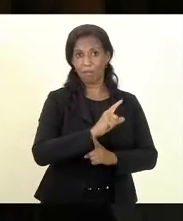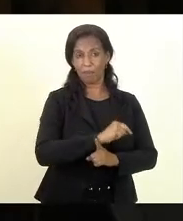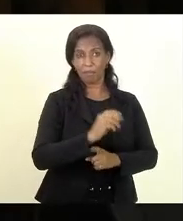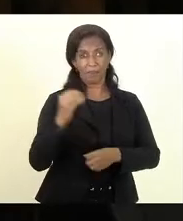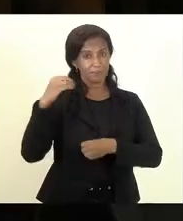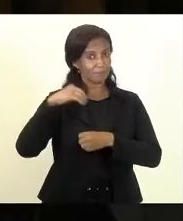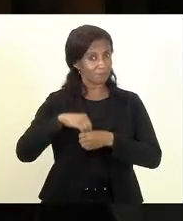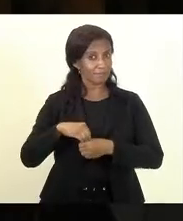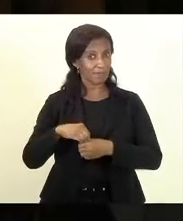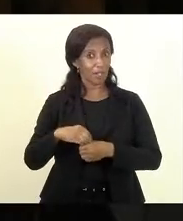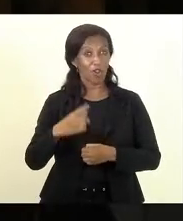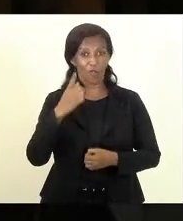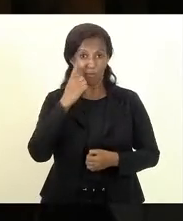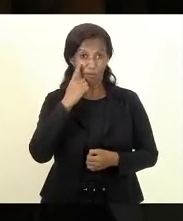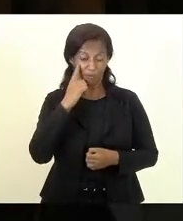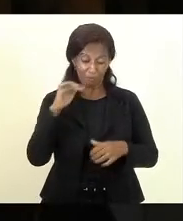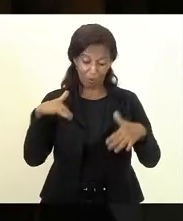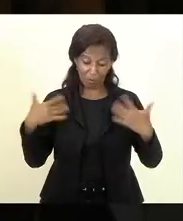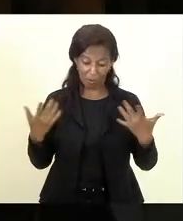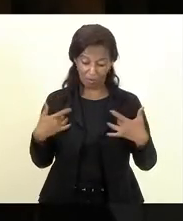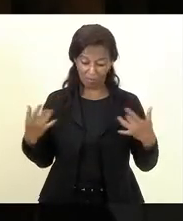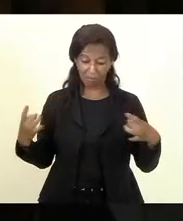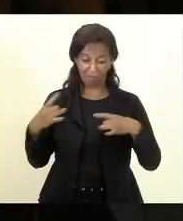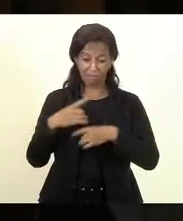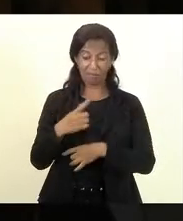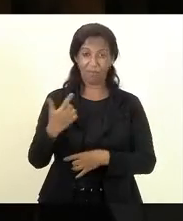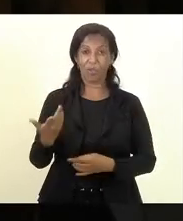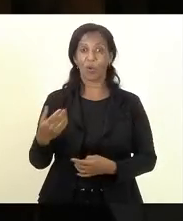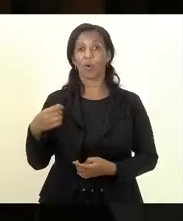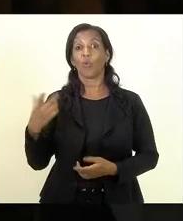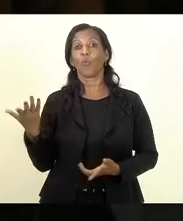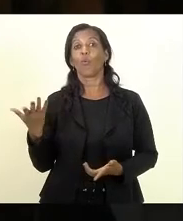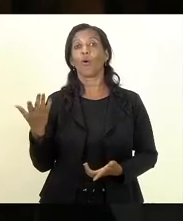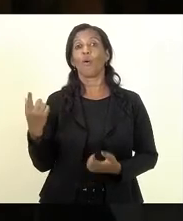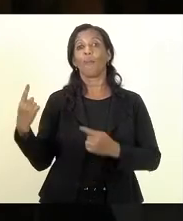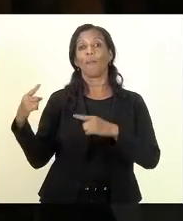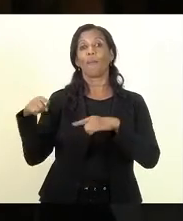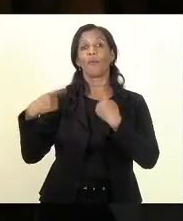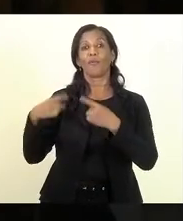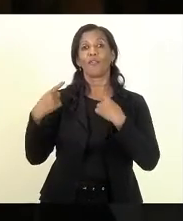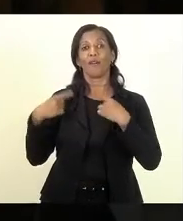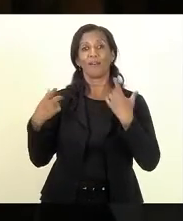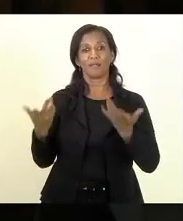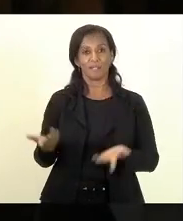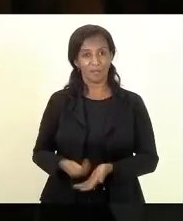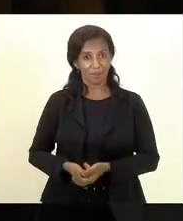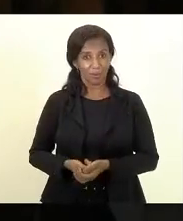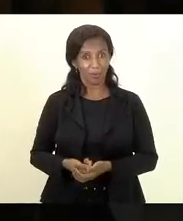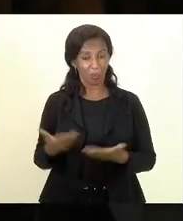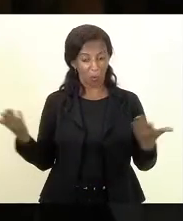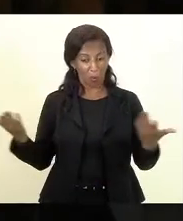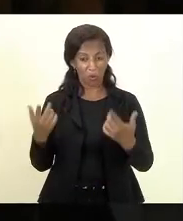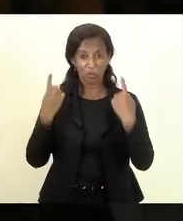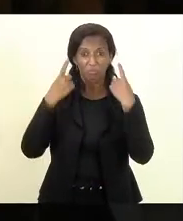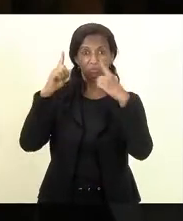Vamos ver, quando eu sair daqui, qual é a nova provocação que ele fez para pautar a mídia.